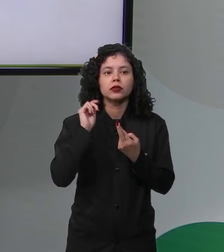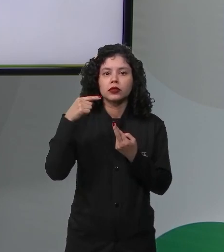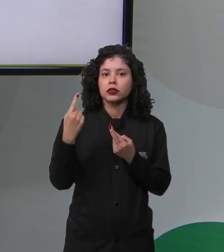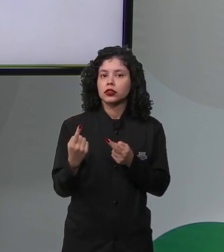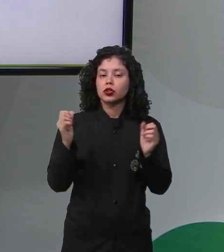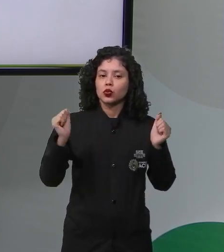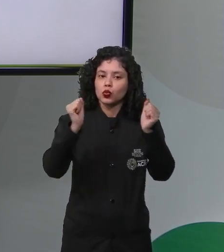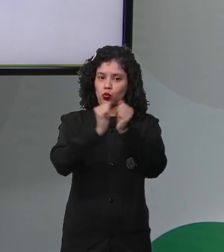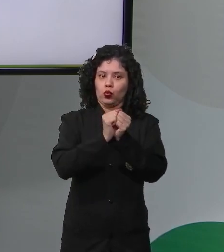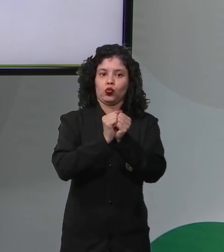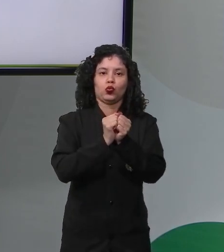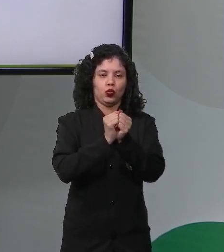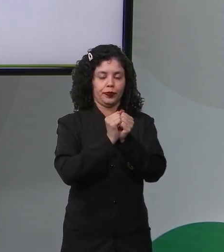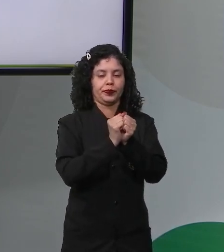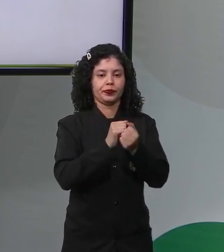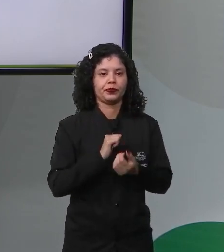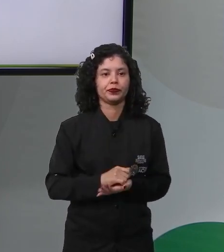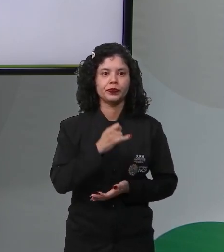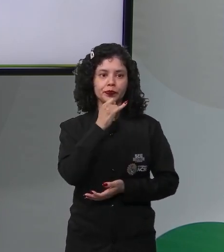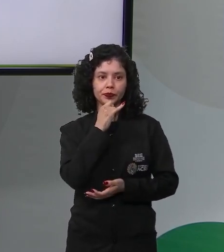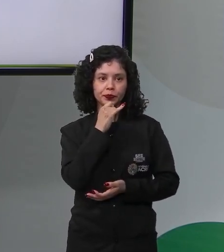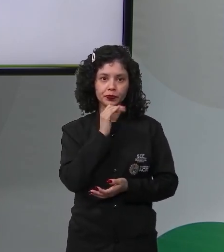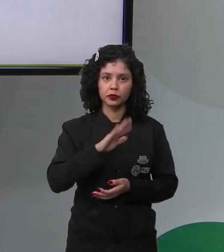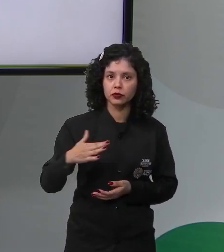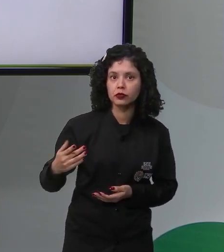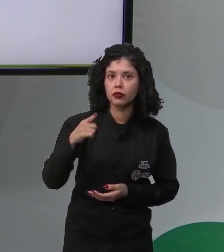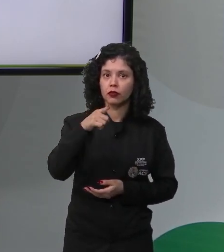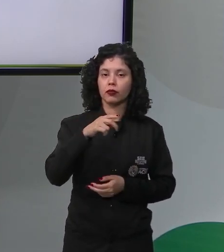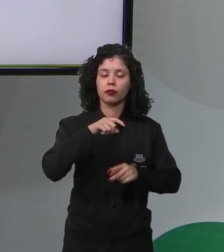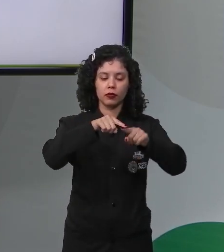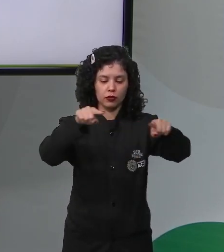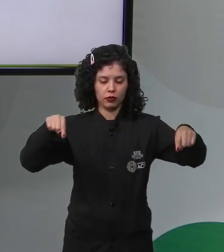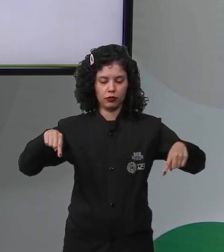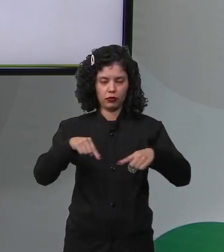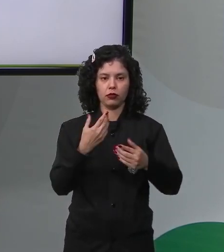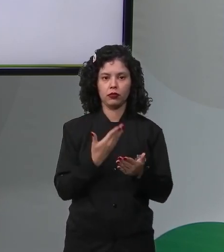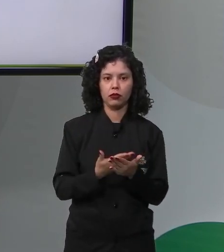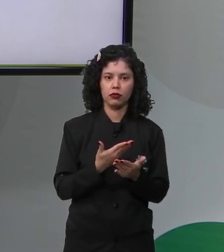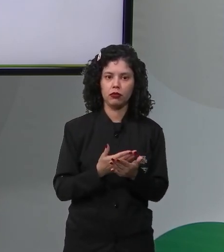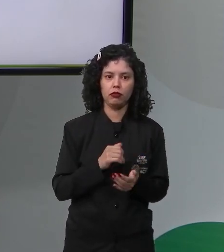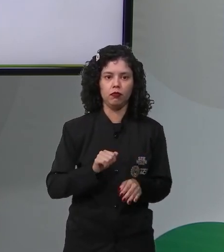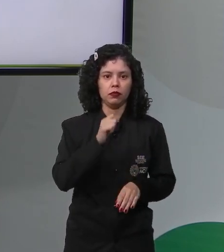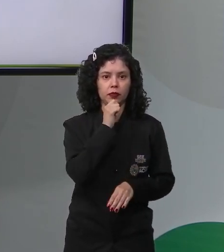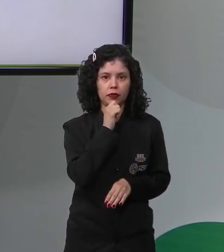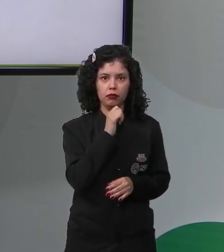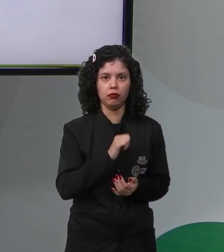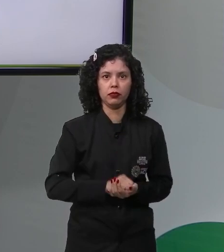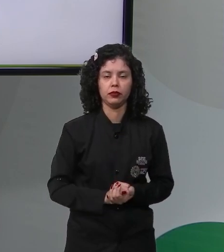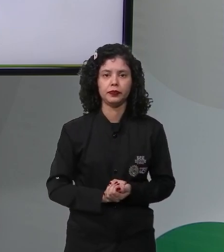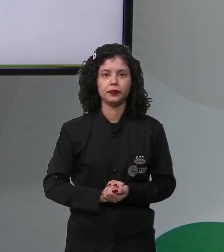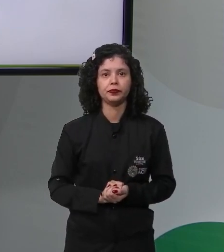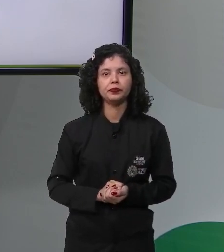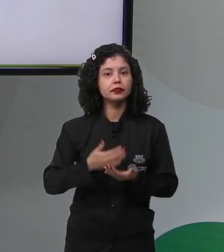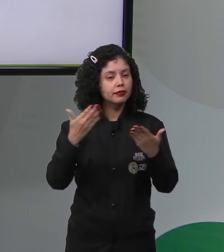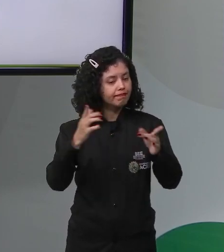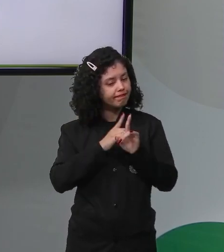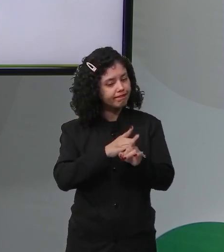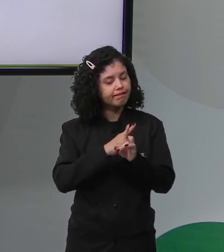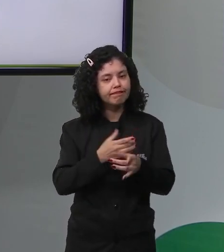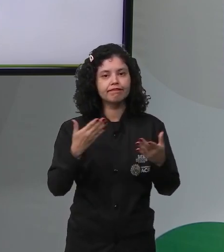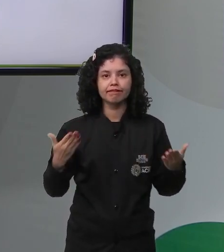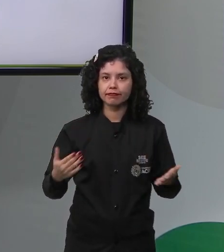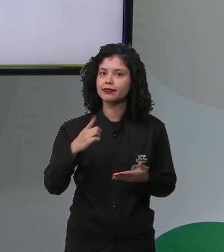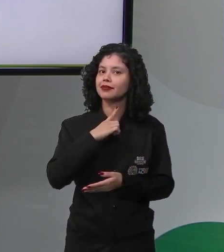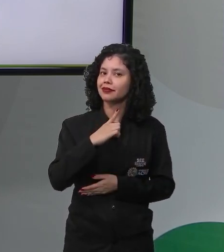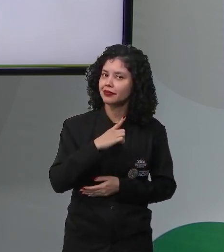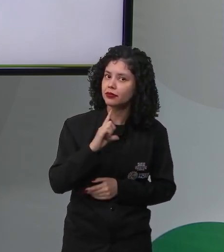que está junto. Então, por exemplo, quando você está em sala de aula, independente da aula que você está acompanhando, eu